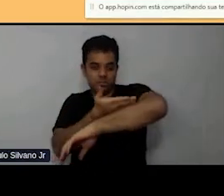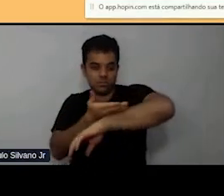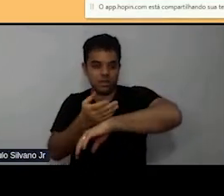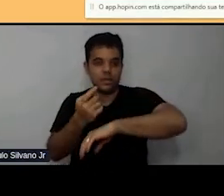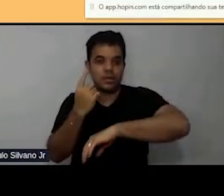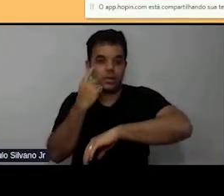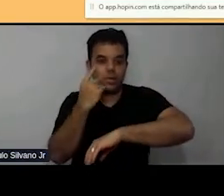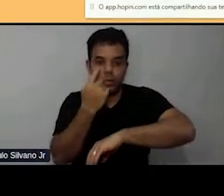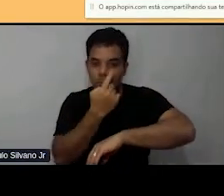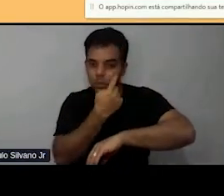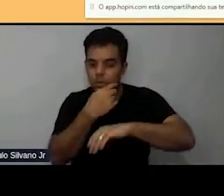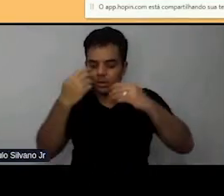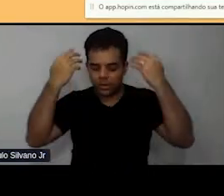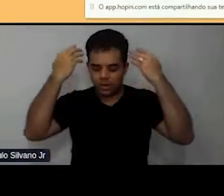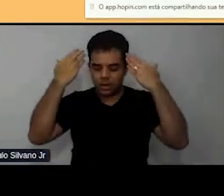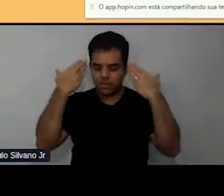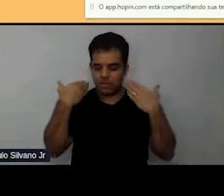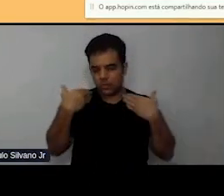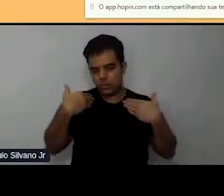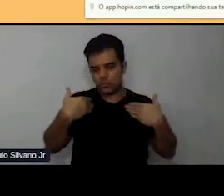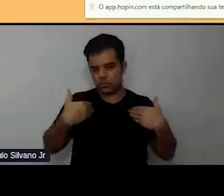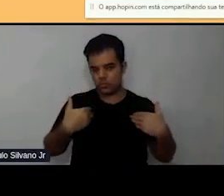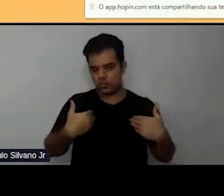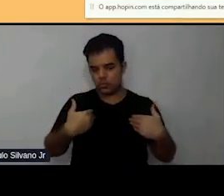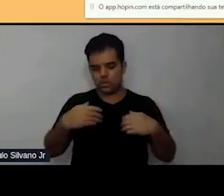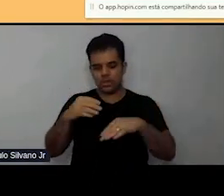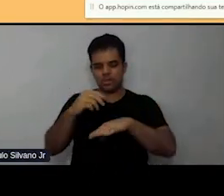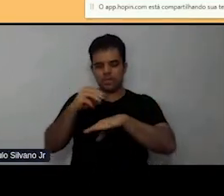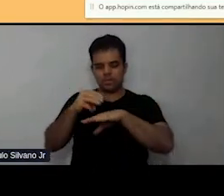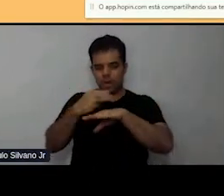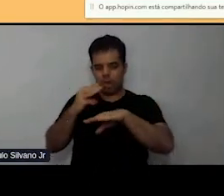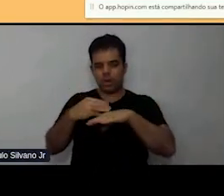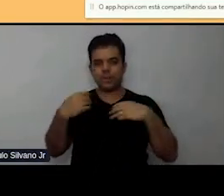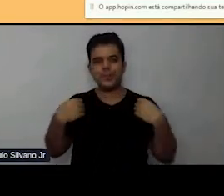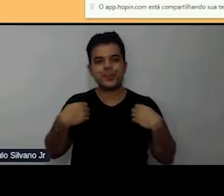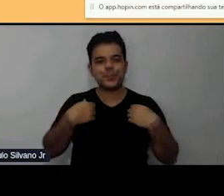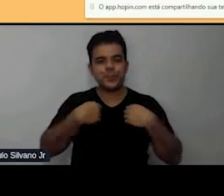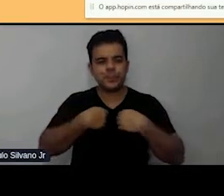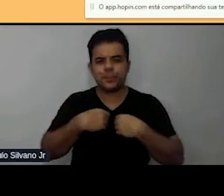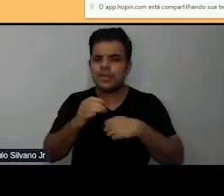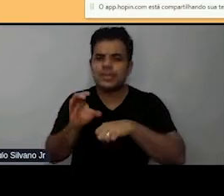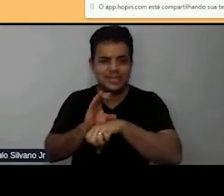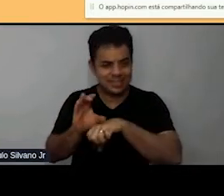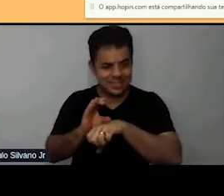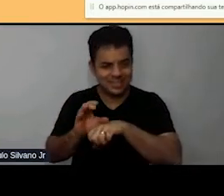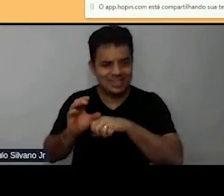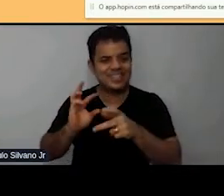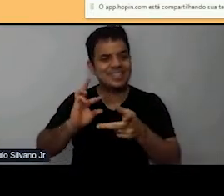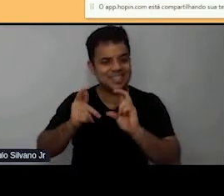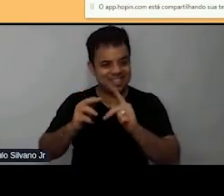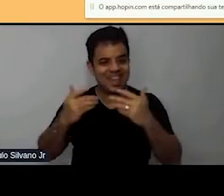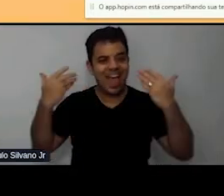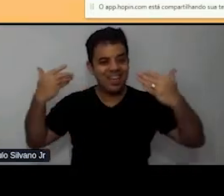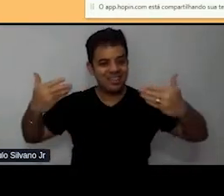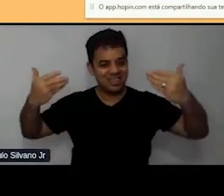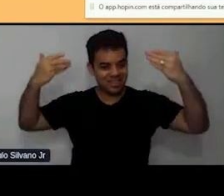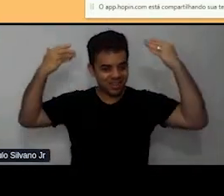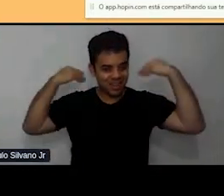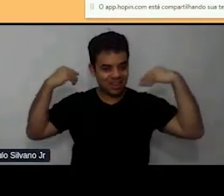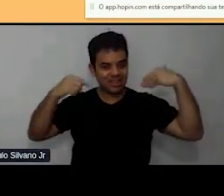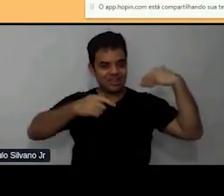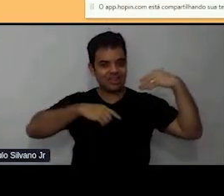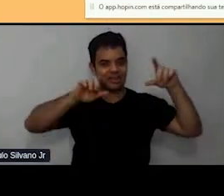e cabelos castanhos. Tô com uma blusinha hoje cinza do TDC. Atrás de mim